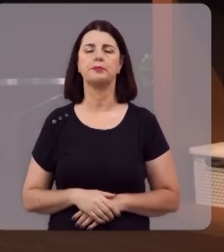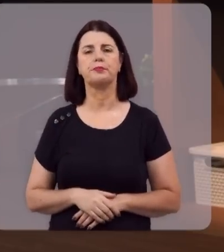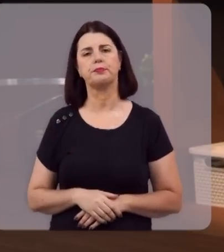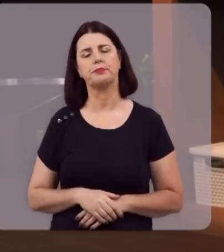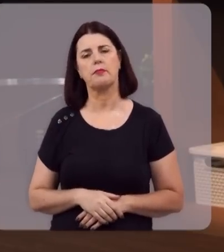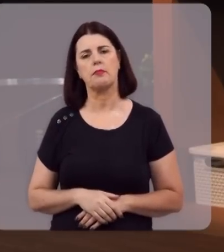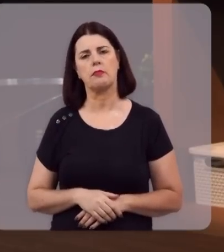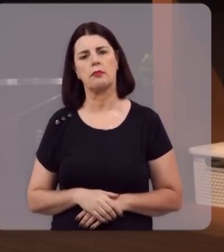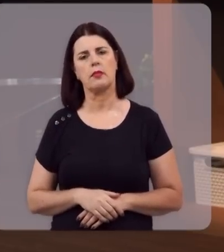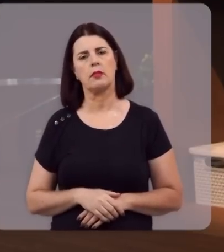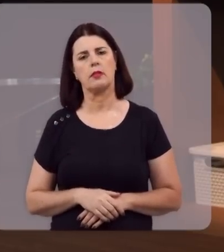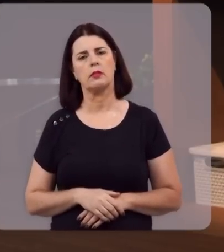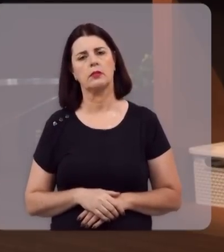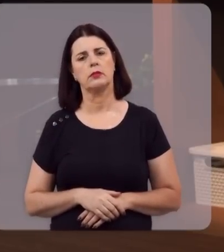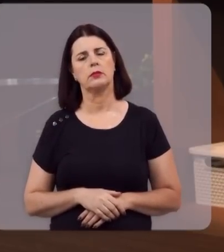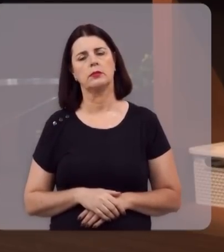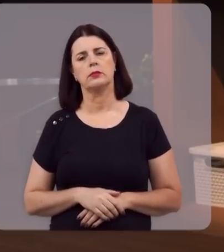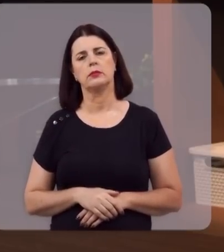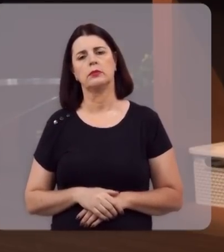é o útero materno